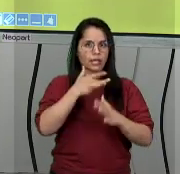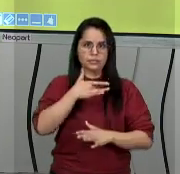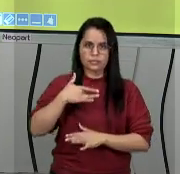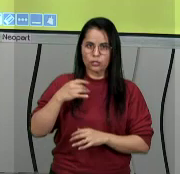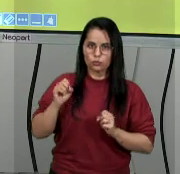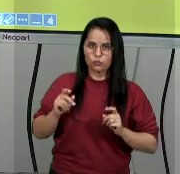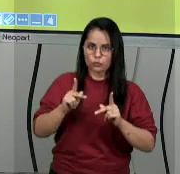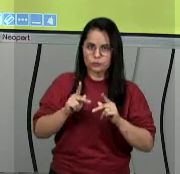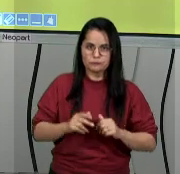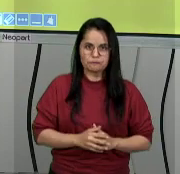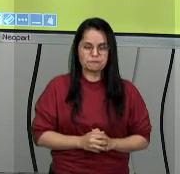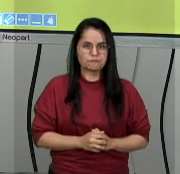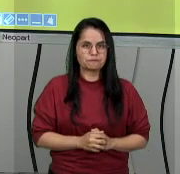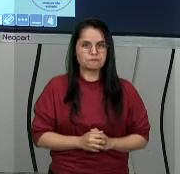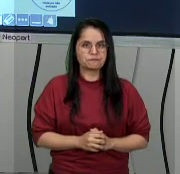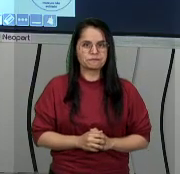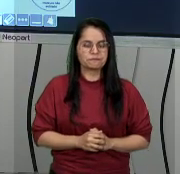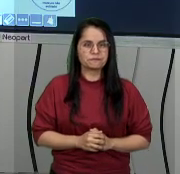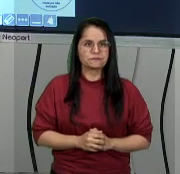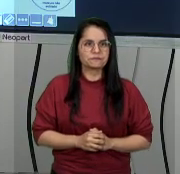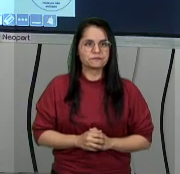saúde.